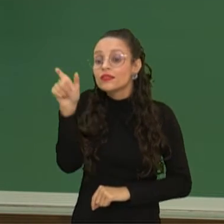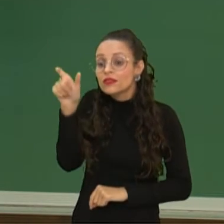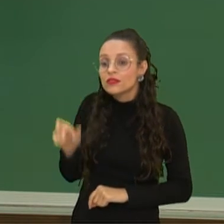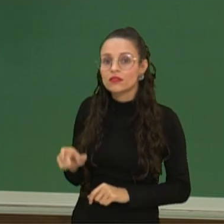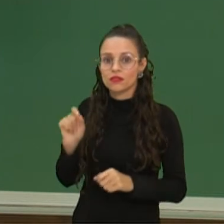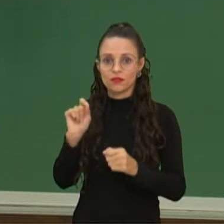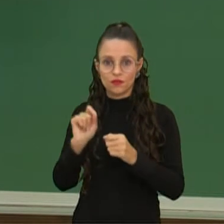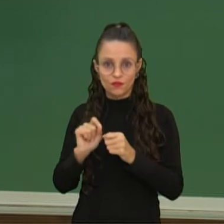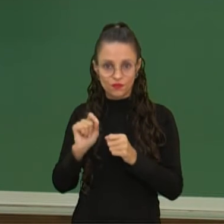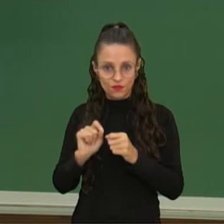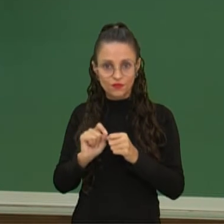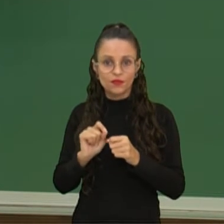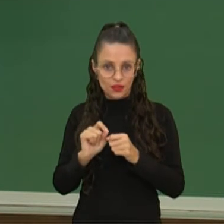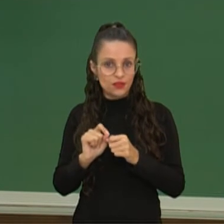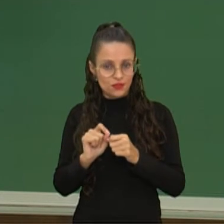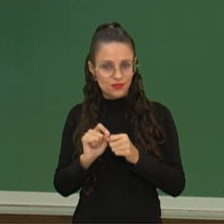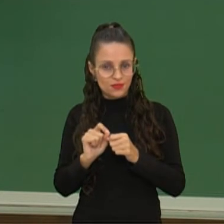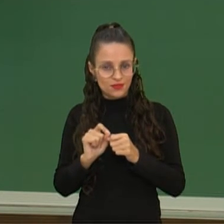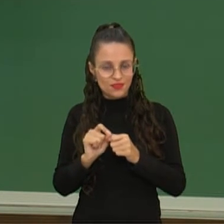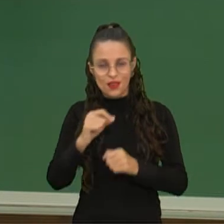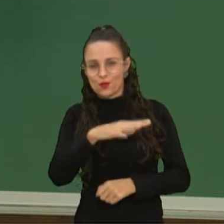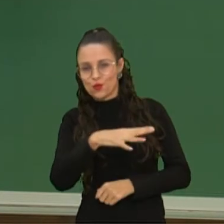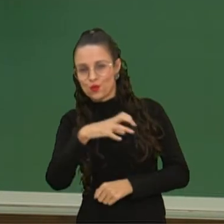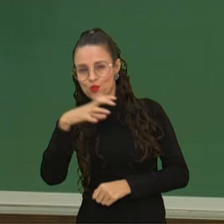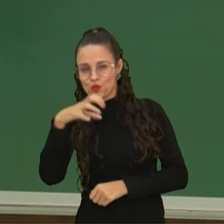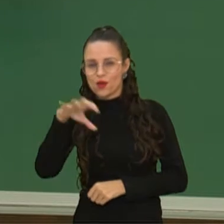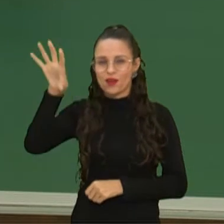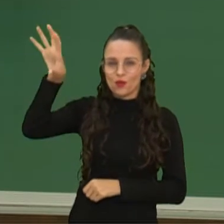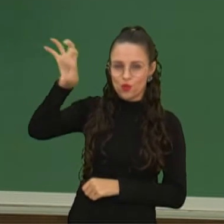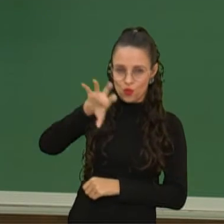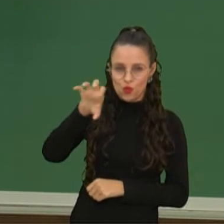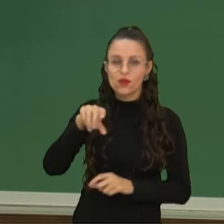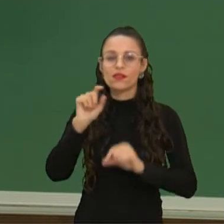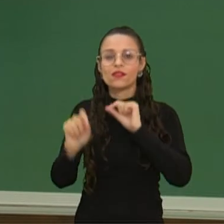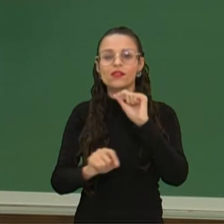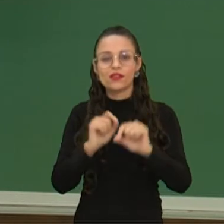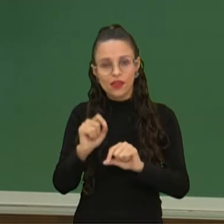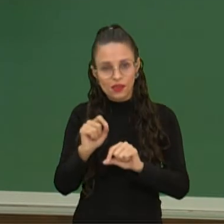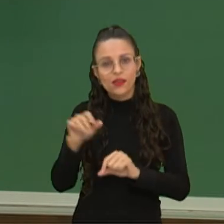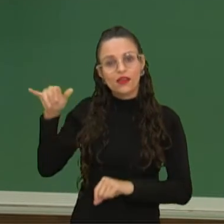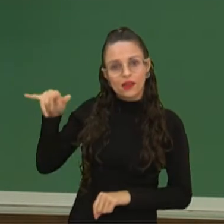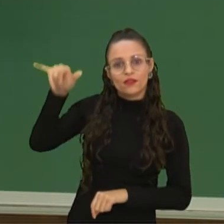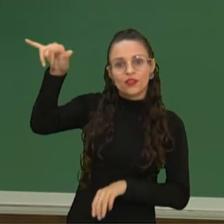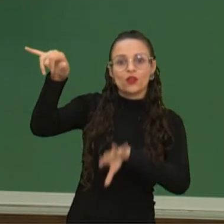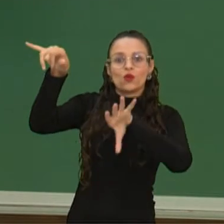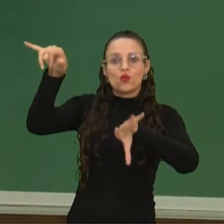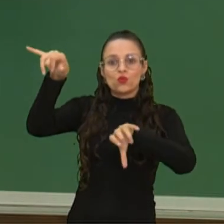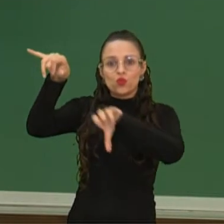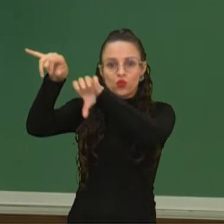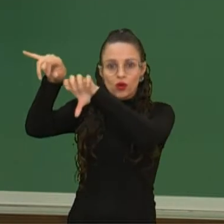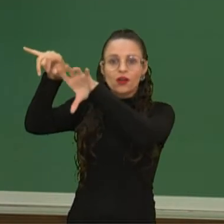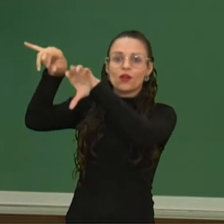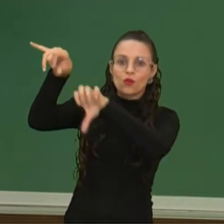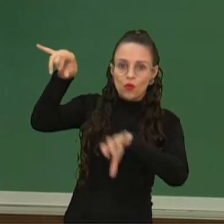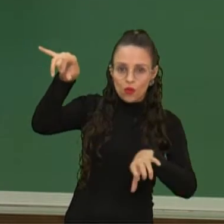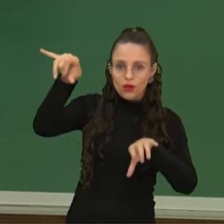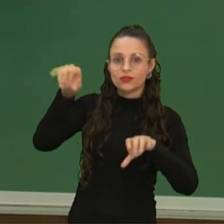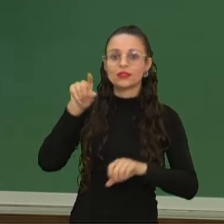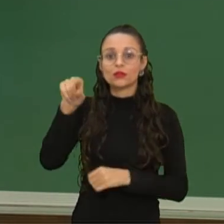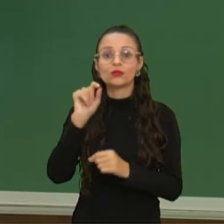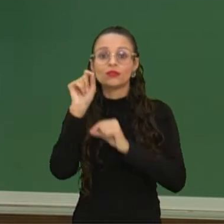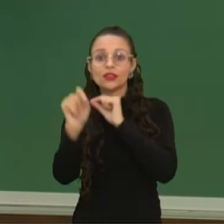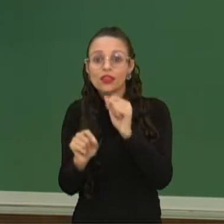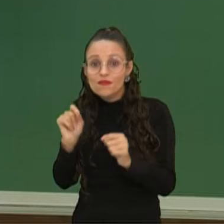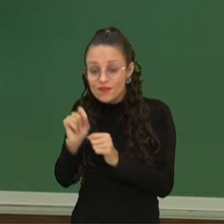ação de emitir as ondas de volta. Quem que emitiu? A aeronave. Então, você sempre coloca